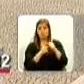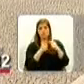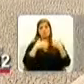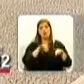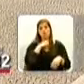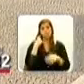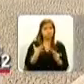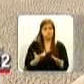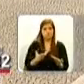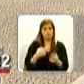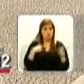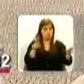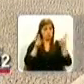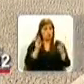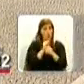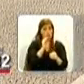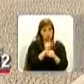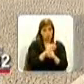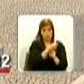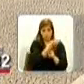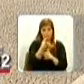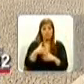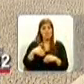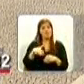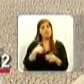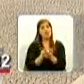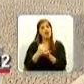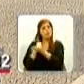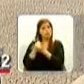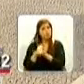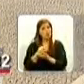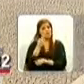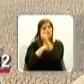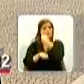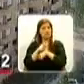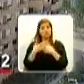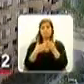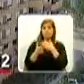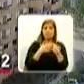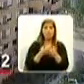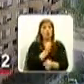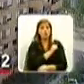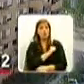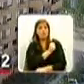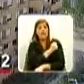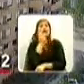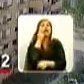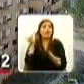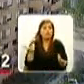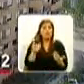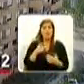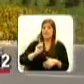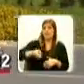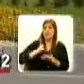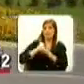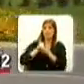Eu espero que a banca, mais tarde ou mais cedo, venha a financiar o mercado, independente de quem é o proprietário dos imóveis. E deve-se financiar pelo